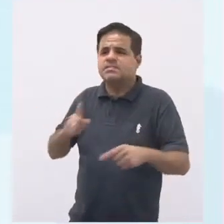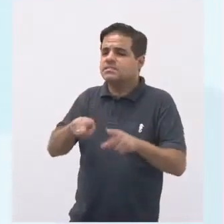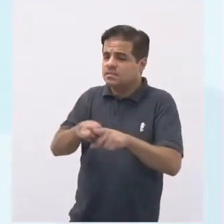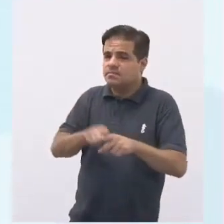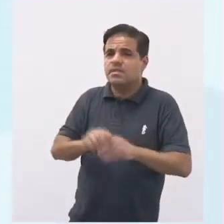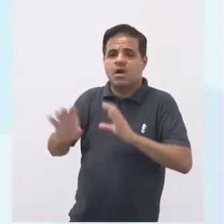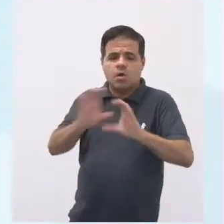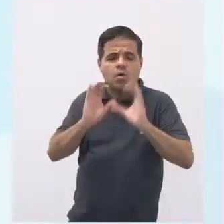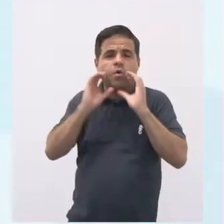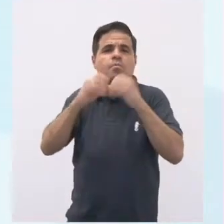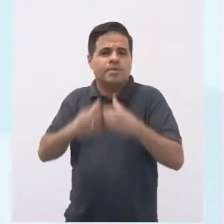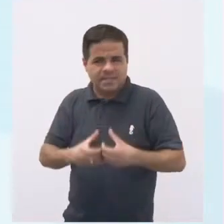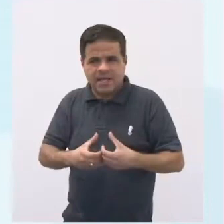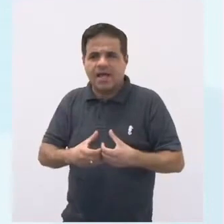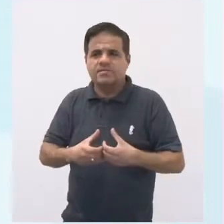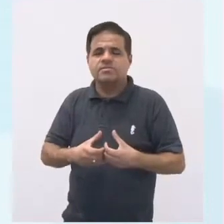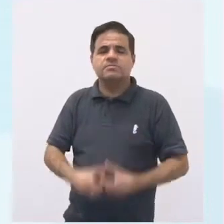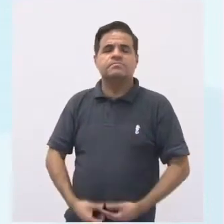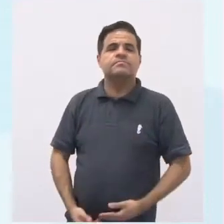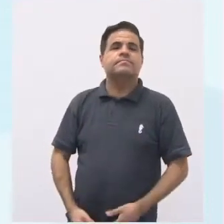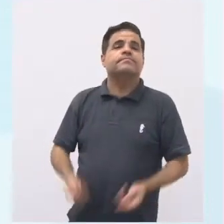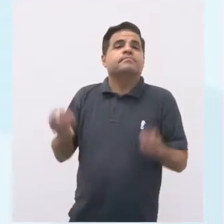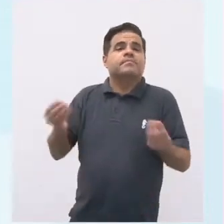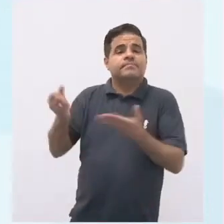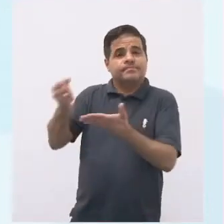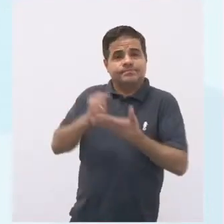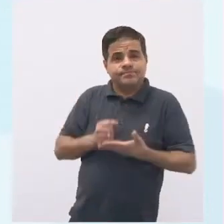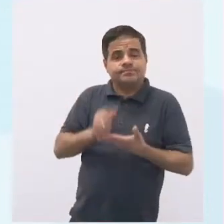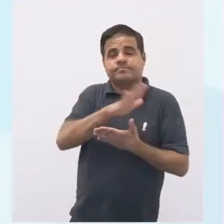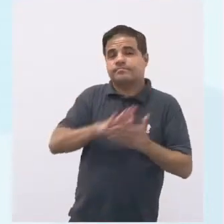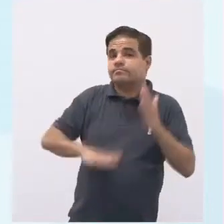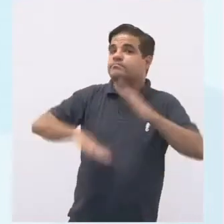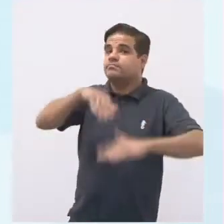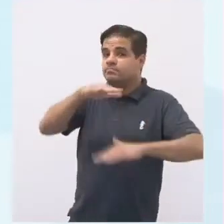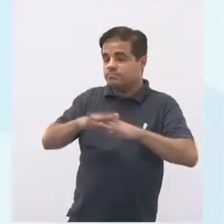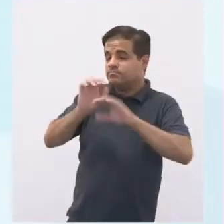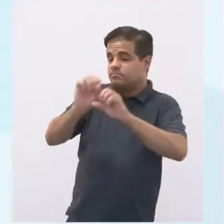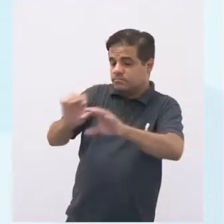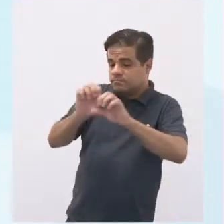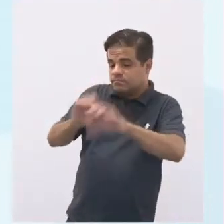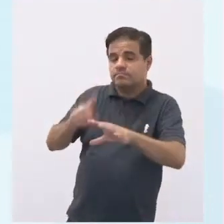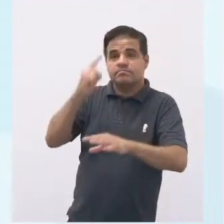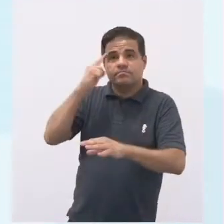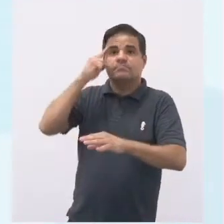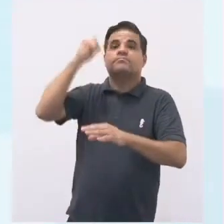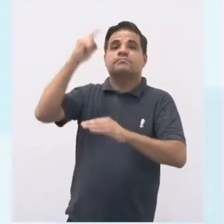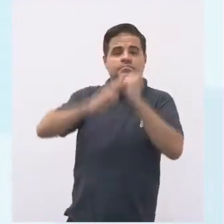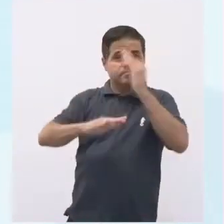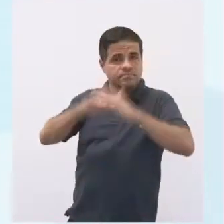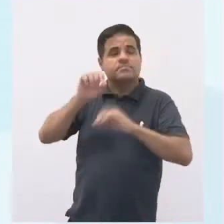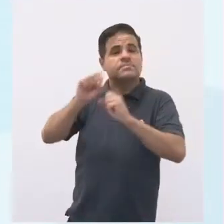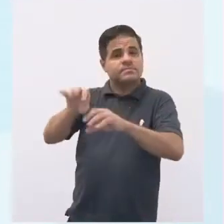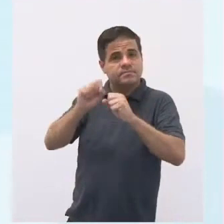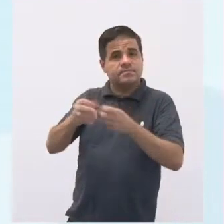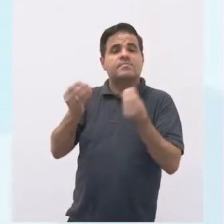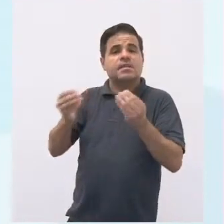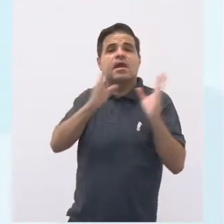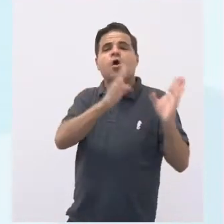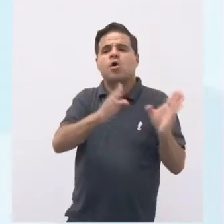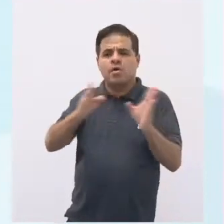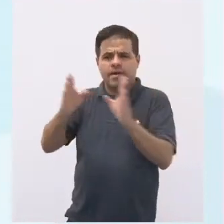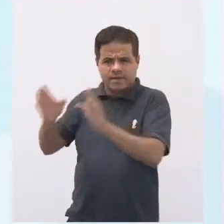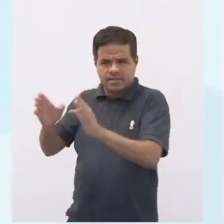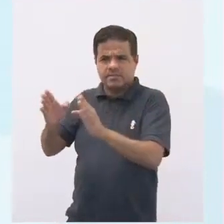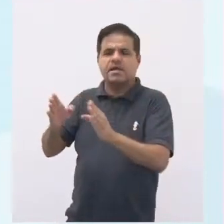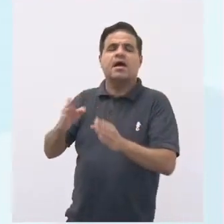a comunidade, para trazer aí as práticas de ensino, né, com intenções de práticas de ensino e para